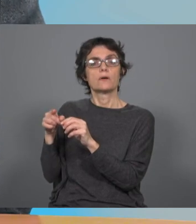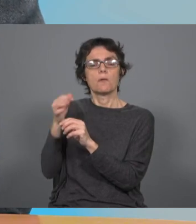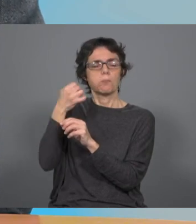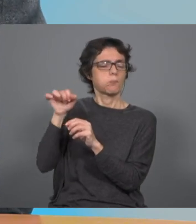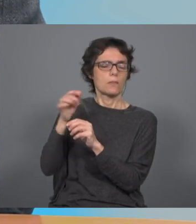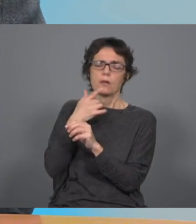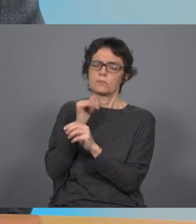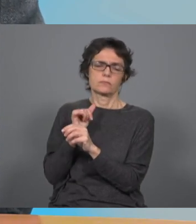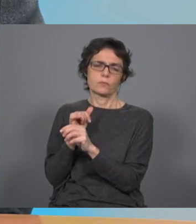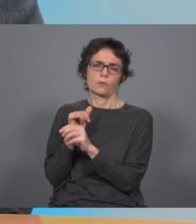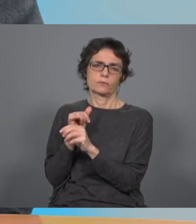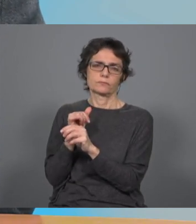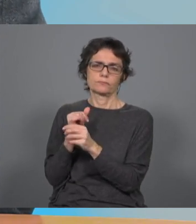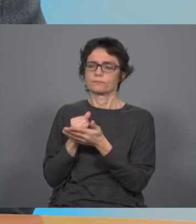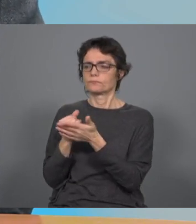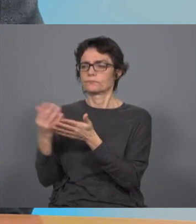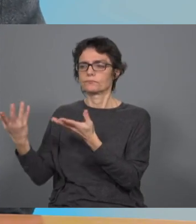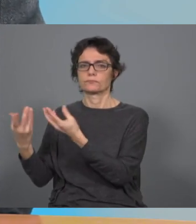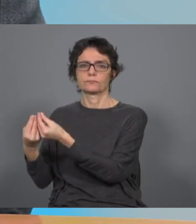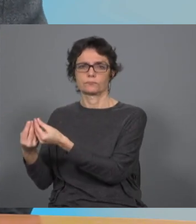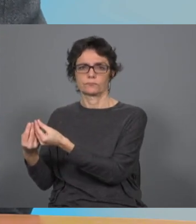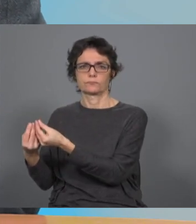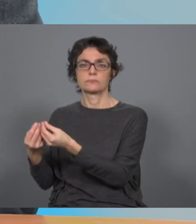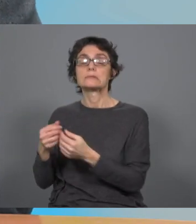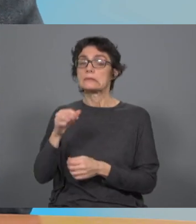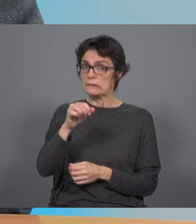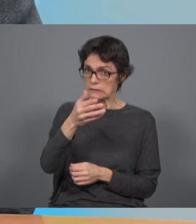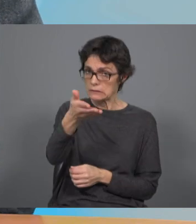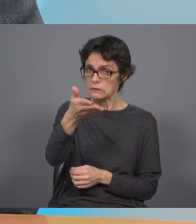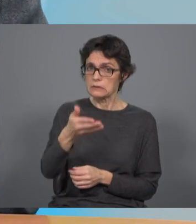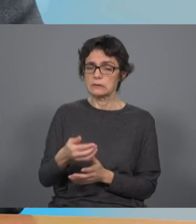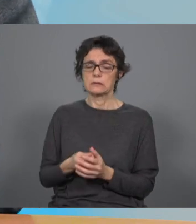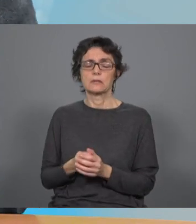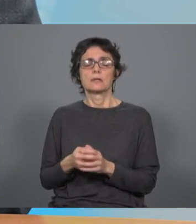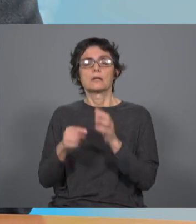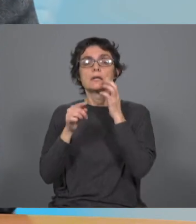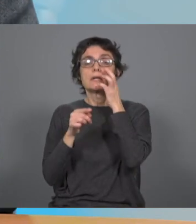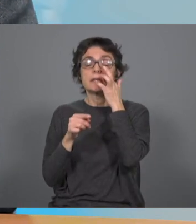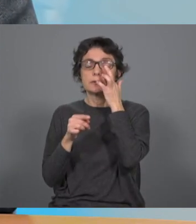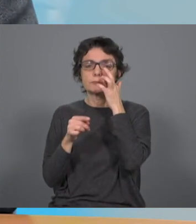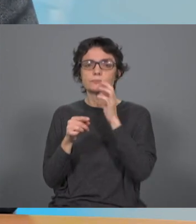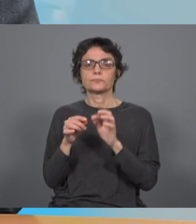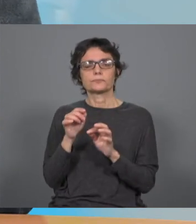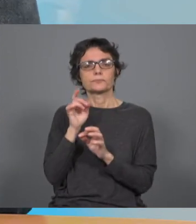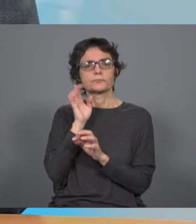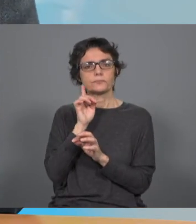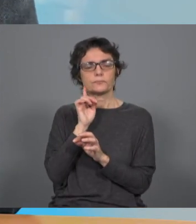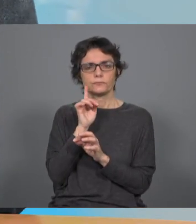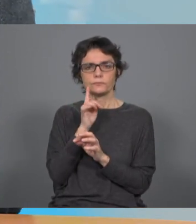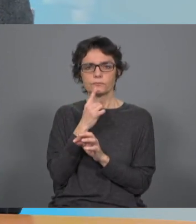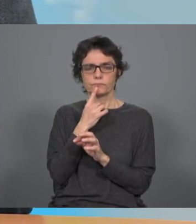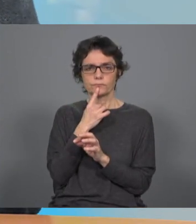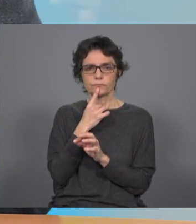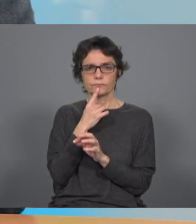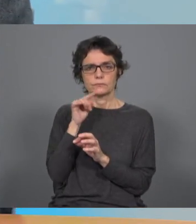o simbolismo ritual destes gestos não é substitutivo da consciência, como dizia, que nós possamos ter mais ou menos a nossa própria fragilidade. É um